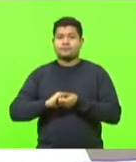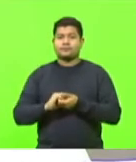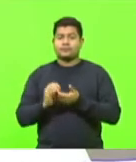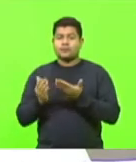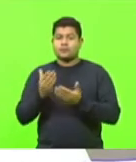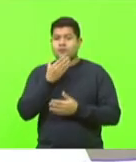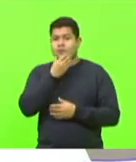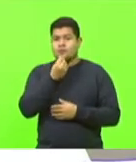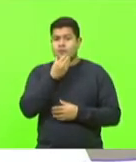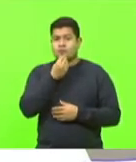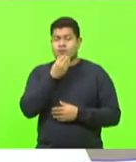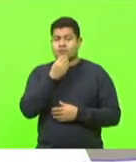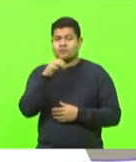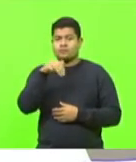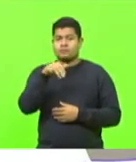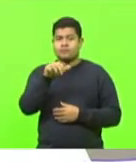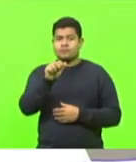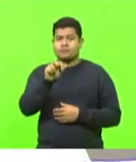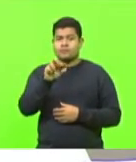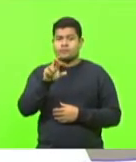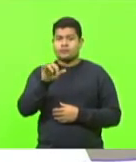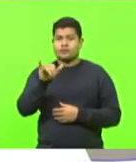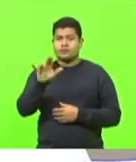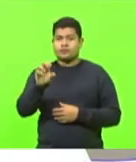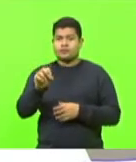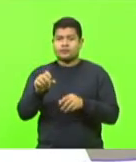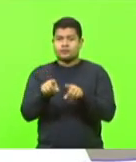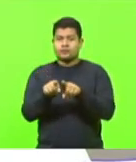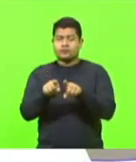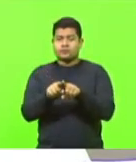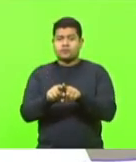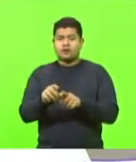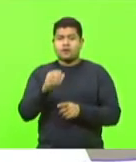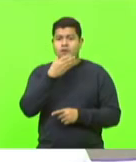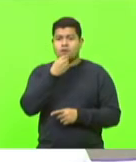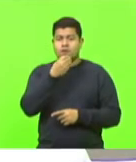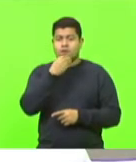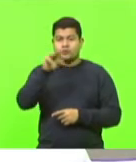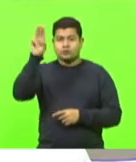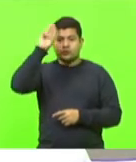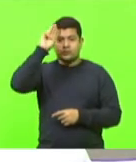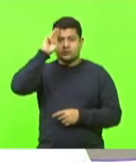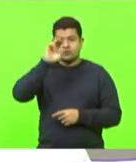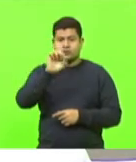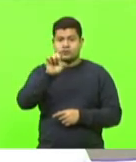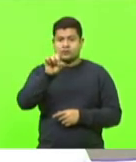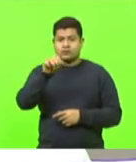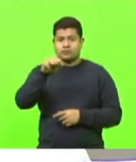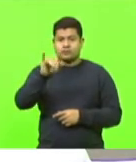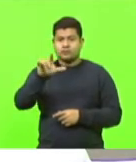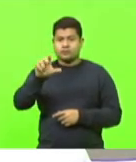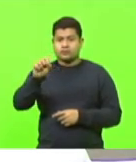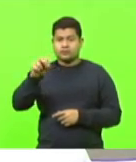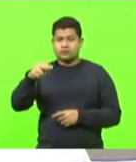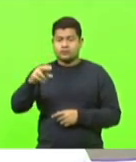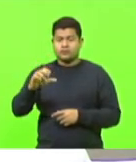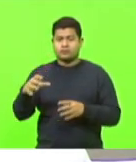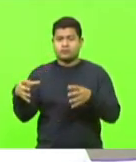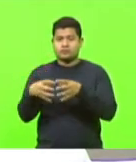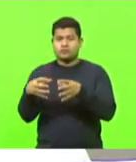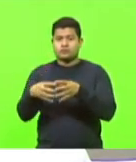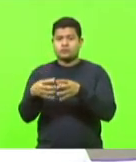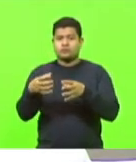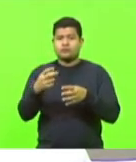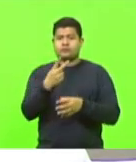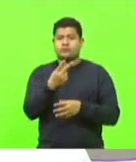Michael Jefferson Antunes e o soldado Edmilson de Andrade, do 26º Batalhão da Polícia